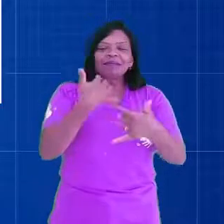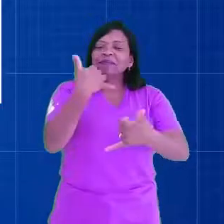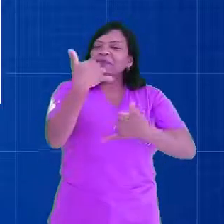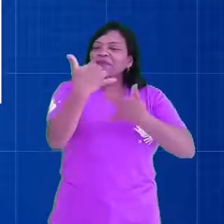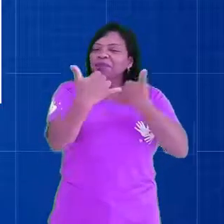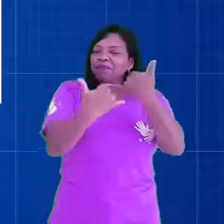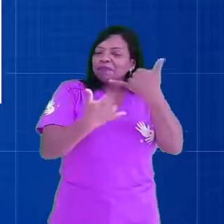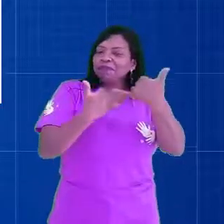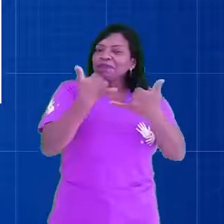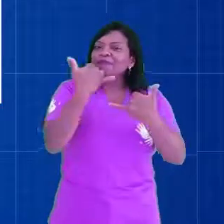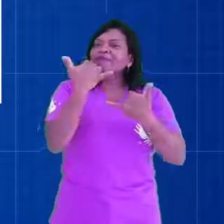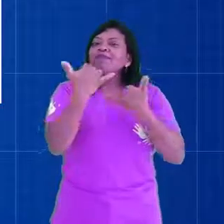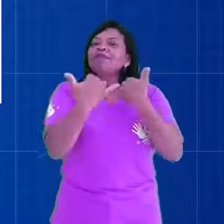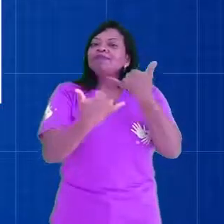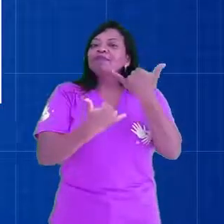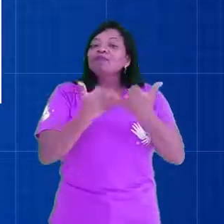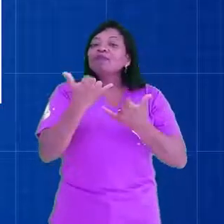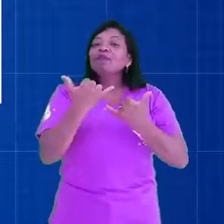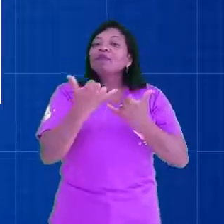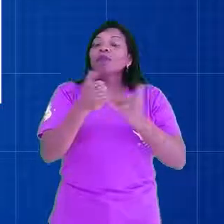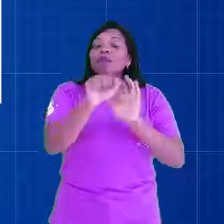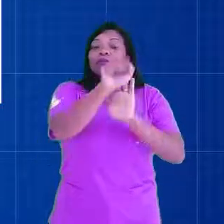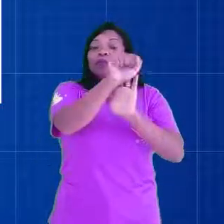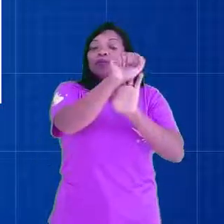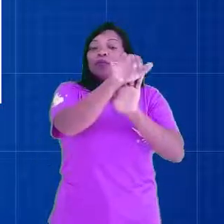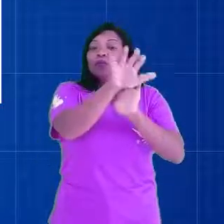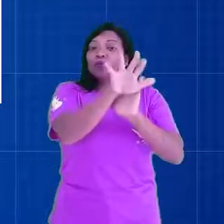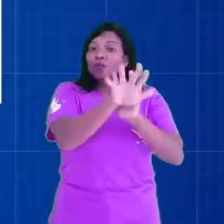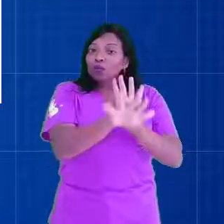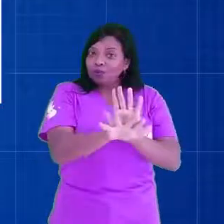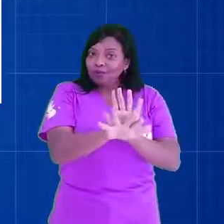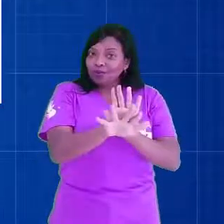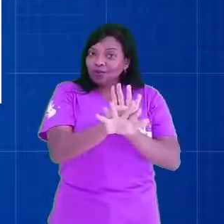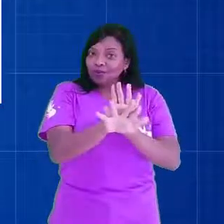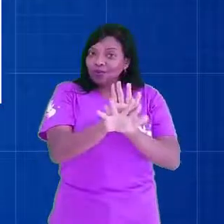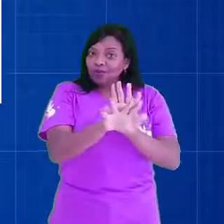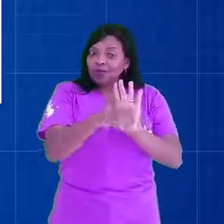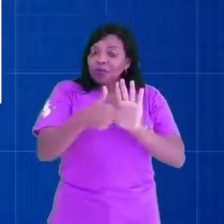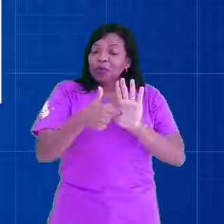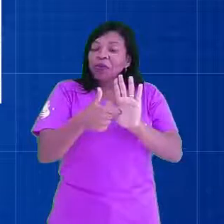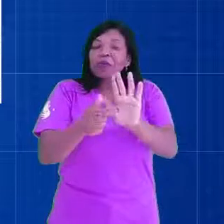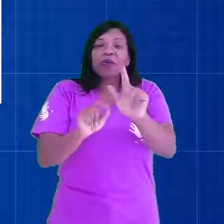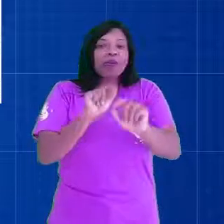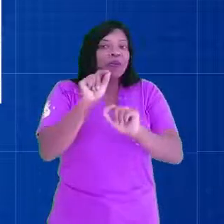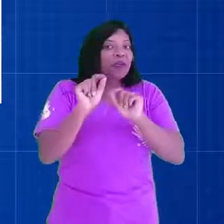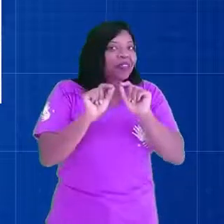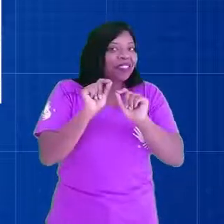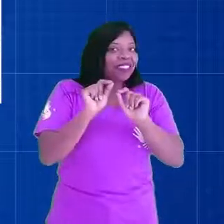brincadeira da sombra sendo projetada por qual fonte de luz?